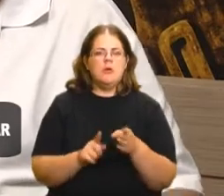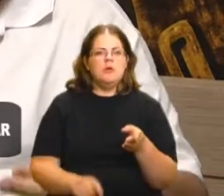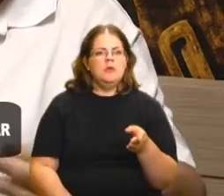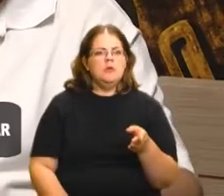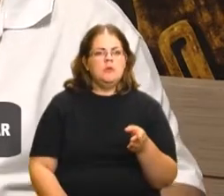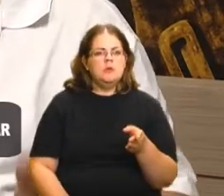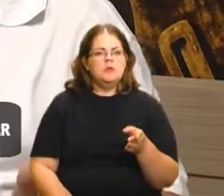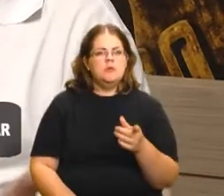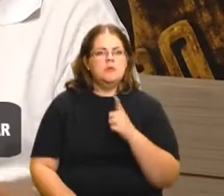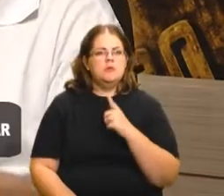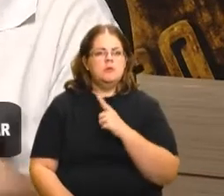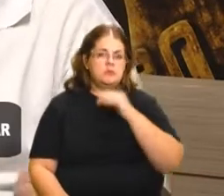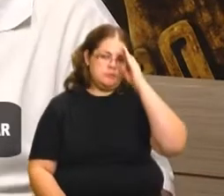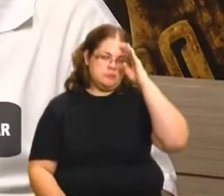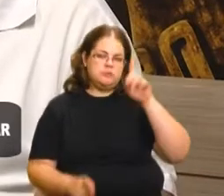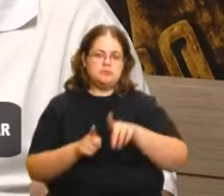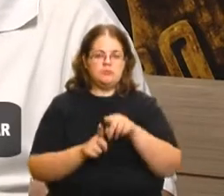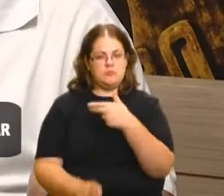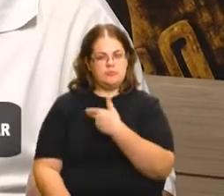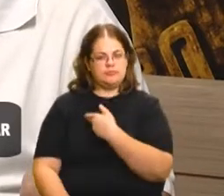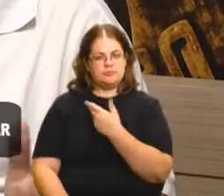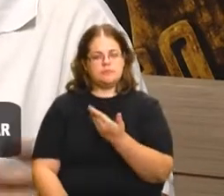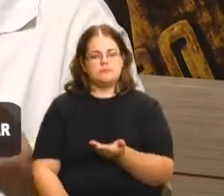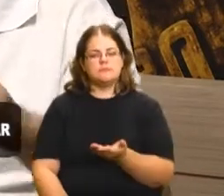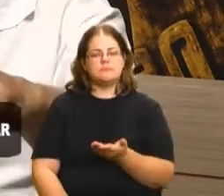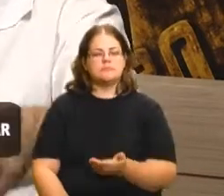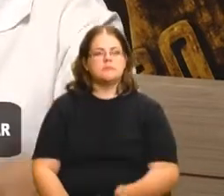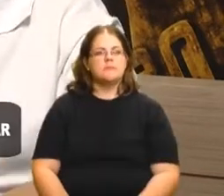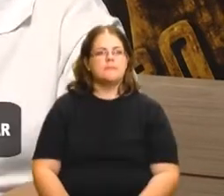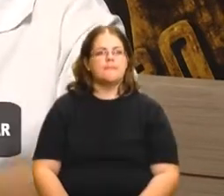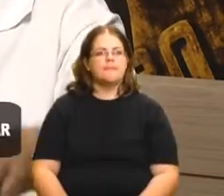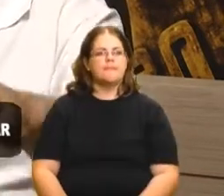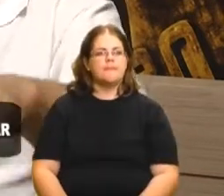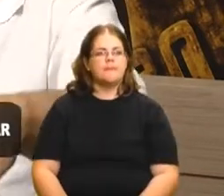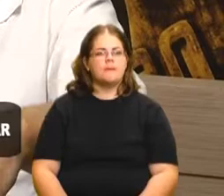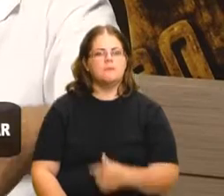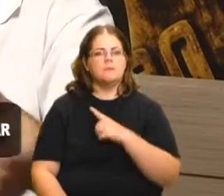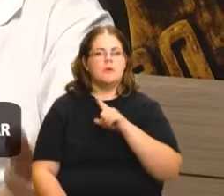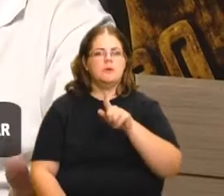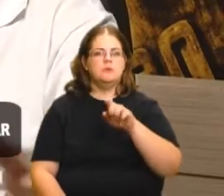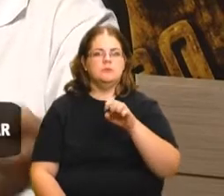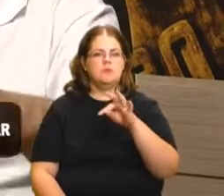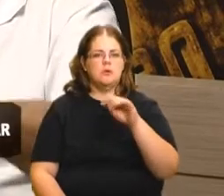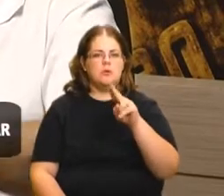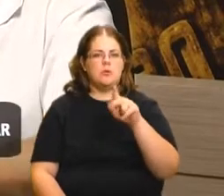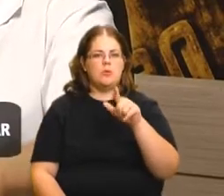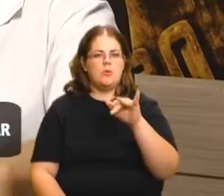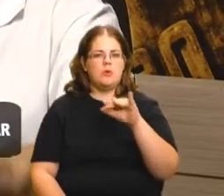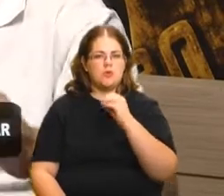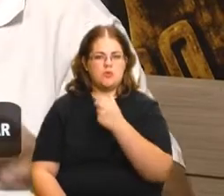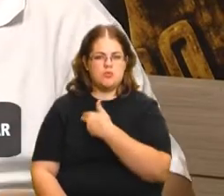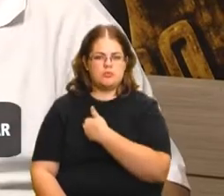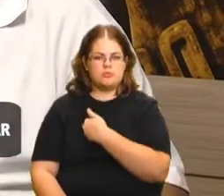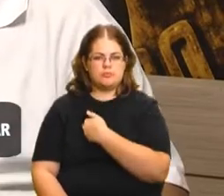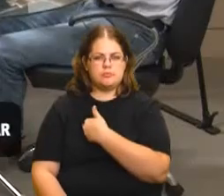Ali, bom, o primeiro lugar, os militares tiram Getúlio. Não, eles tinham, de um modo geral,